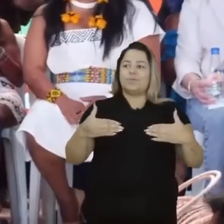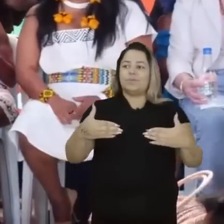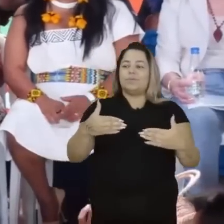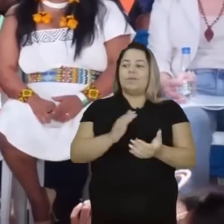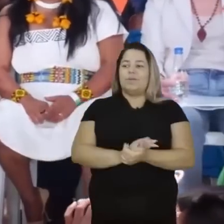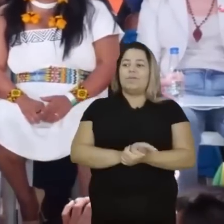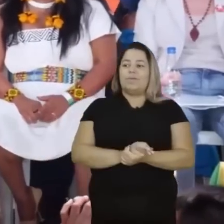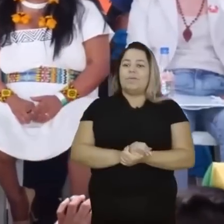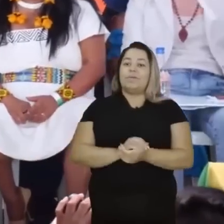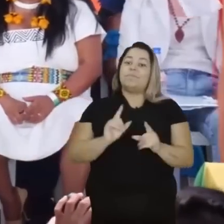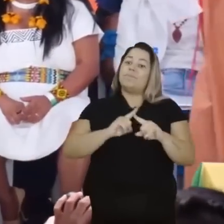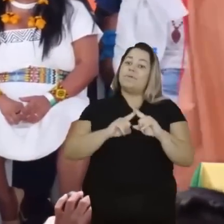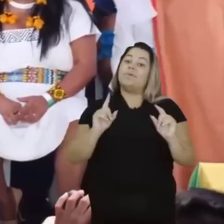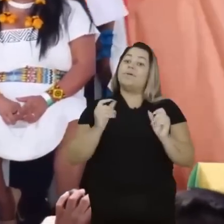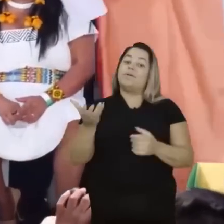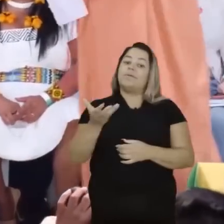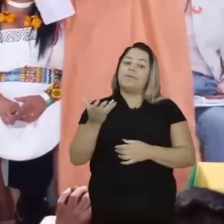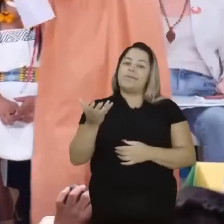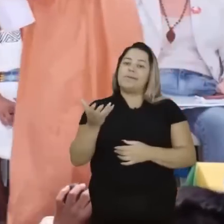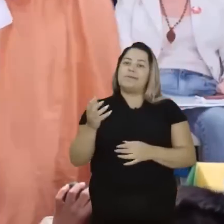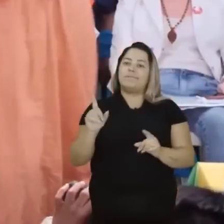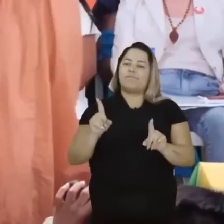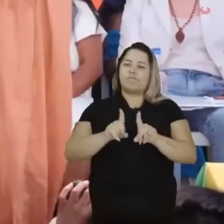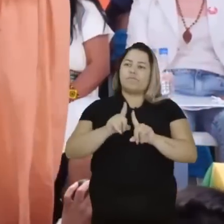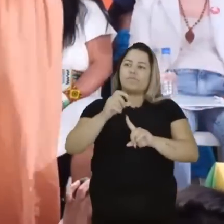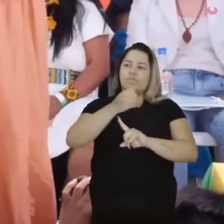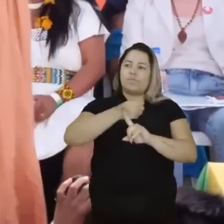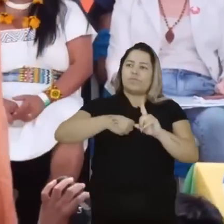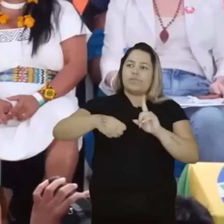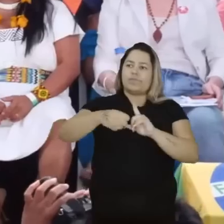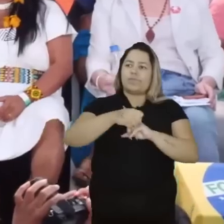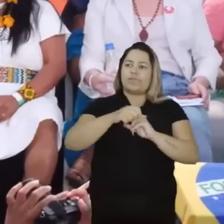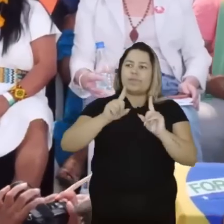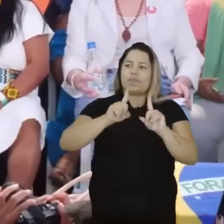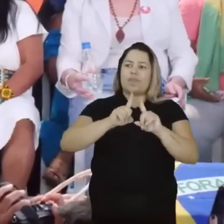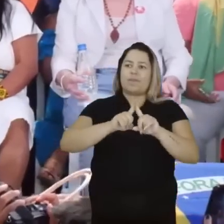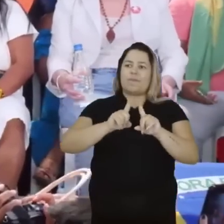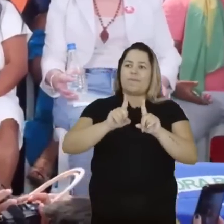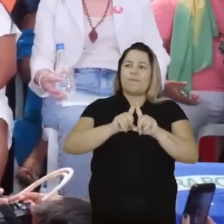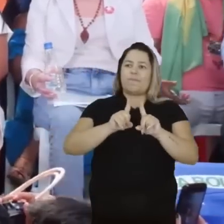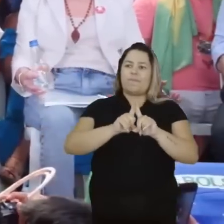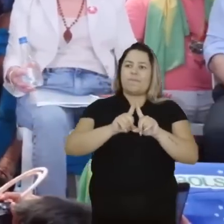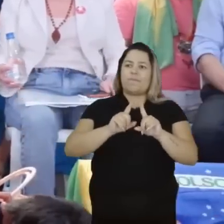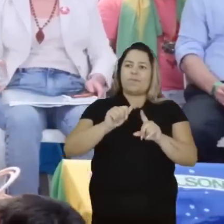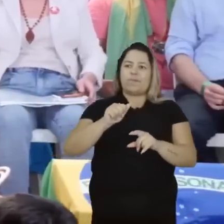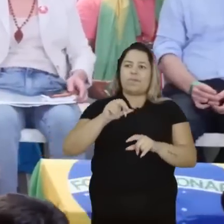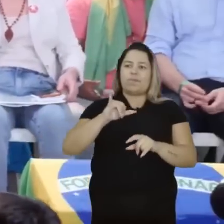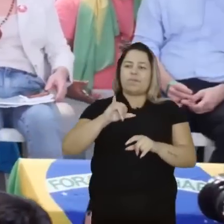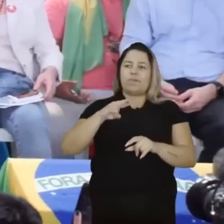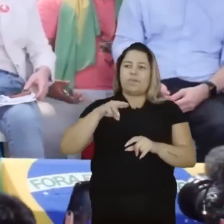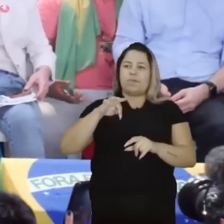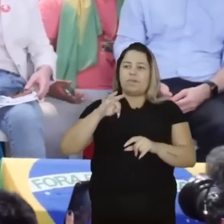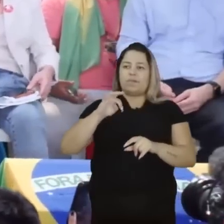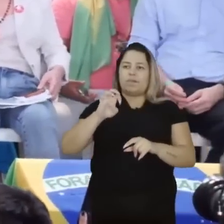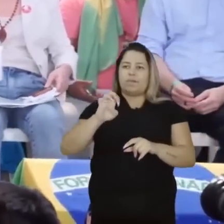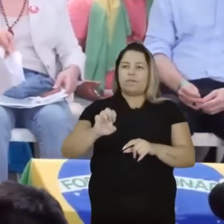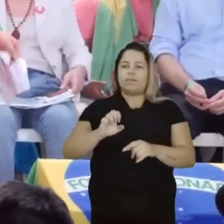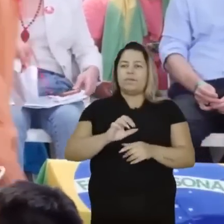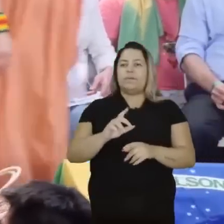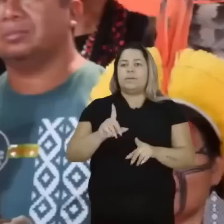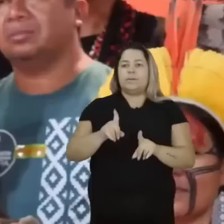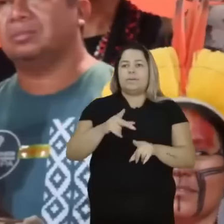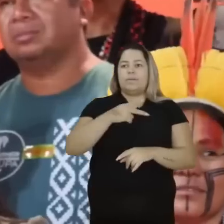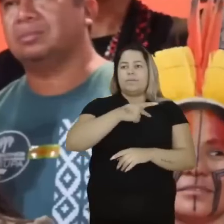verdade, o que eles não querem é que a sociedade esteja participando ativamente. Quando eu era presidente